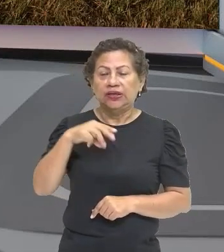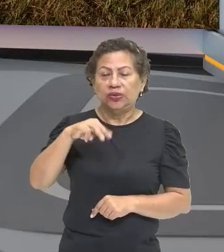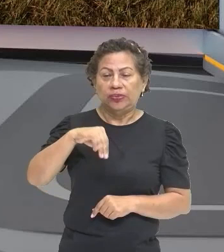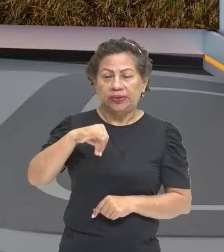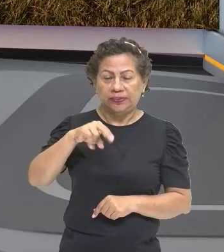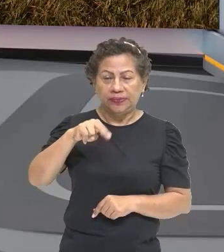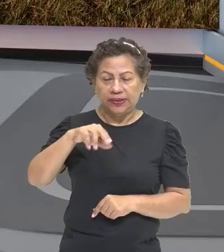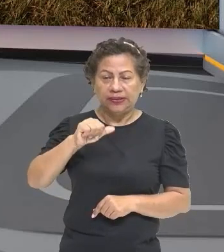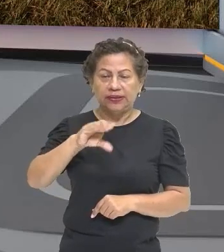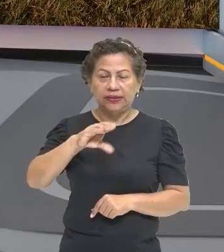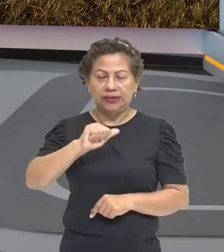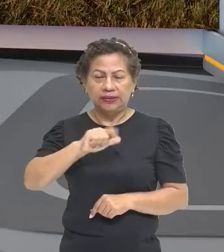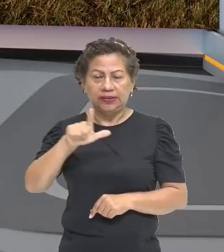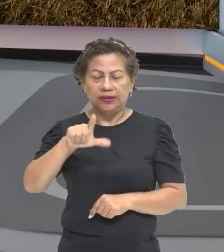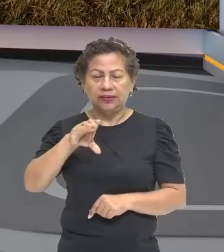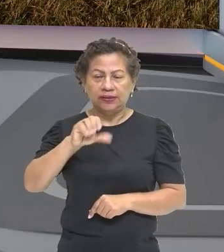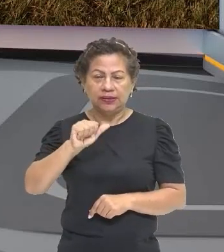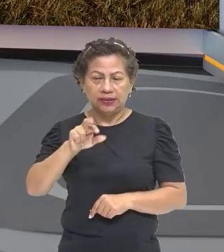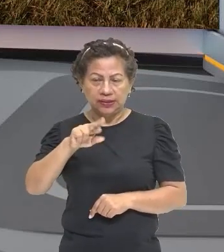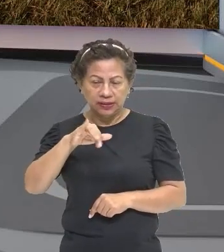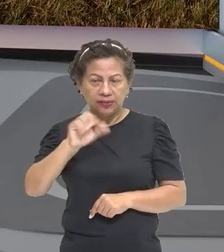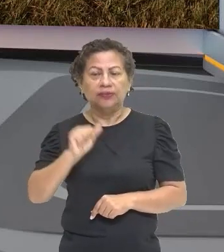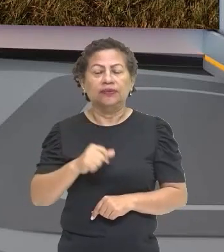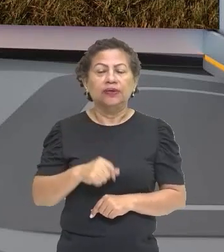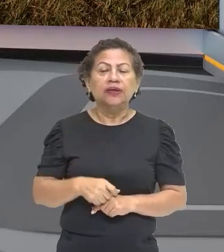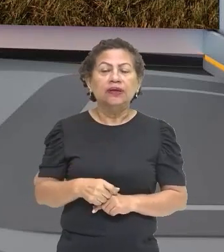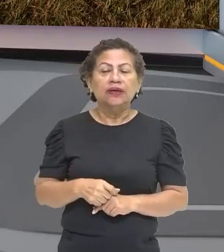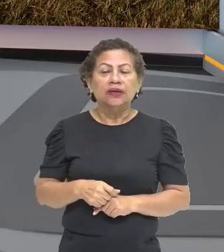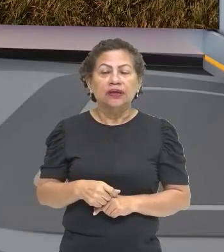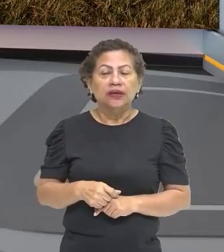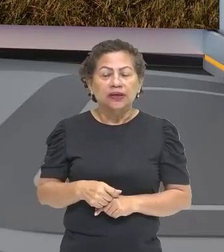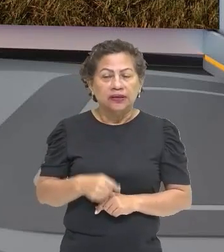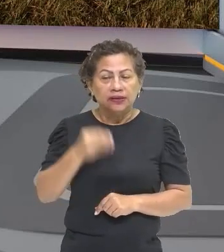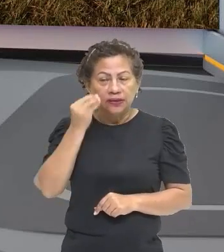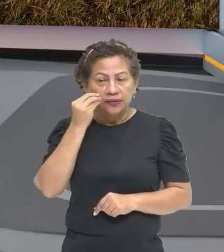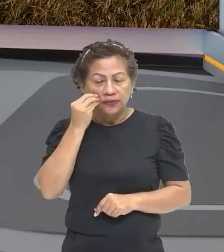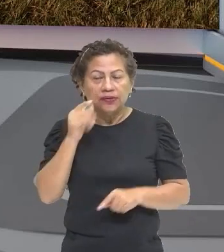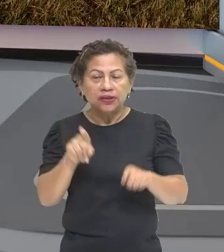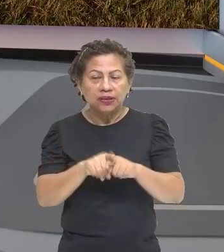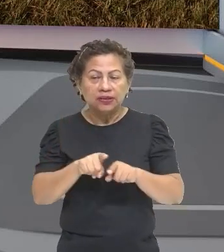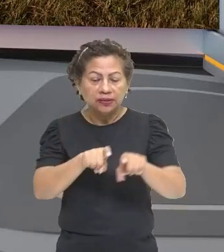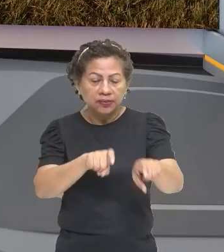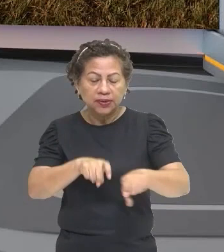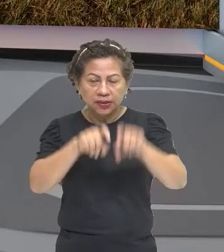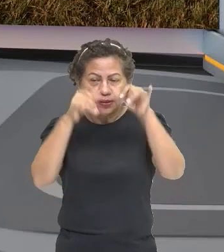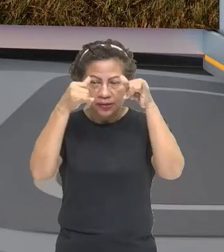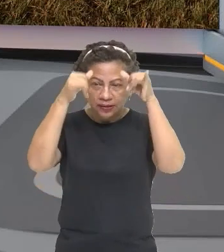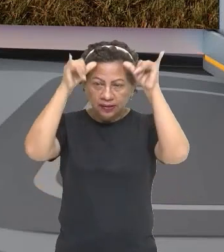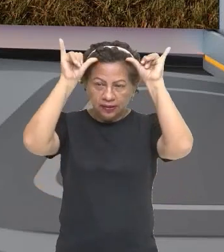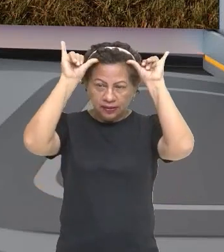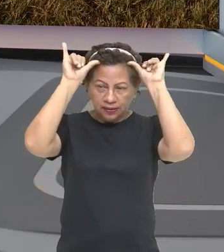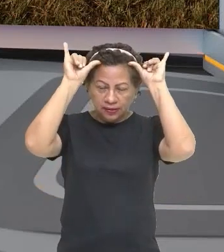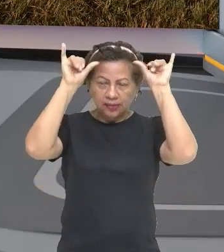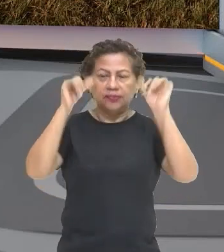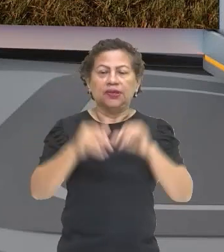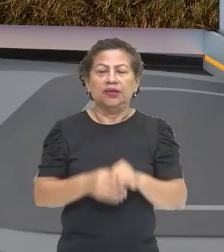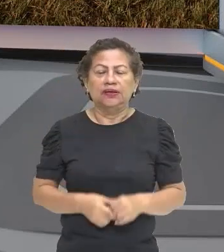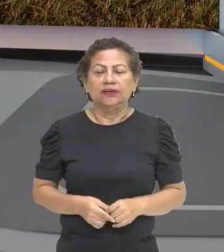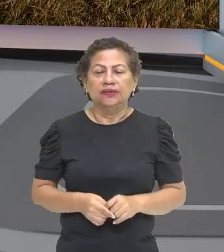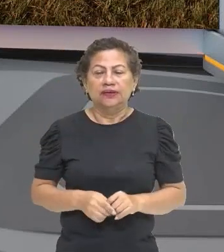a atividade de pecuária que é desenvolvida no nosso estado. Então nós vamos conhecer as